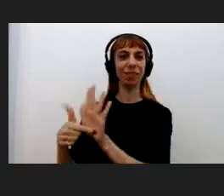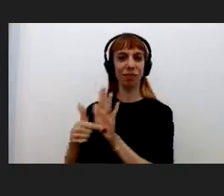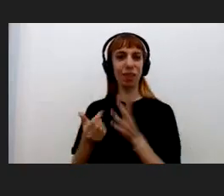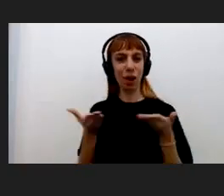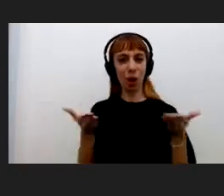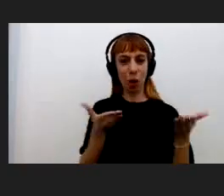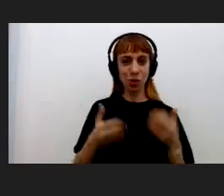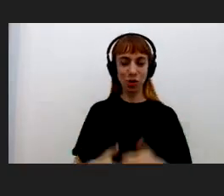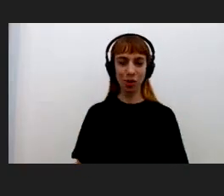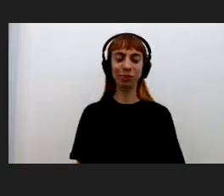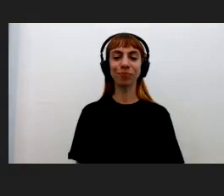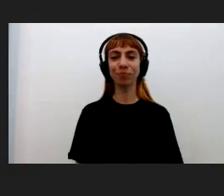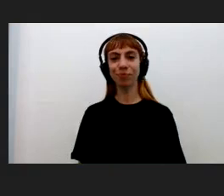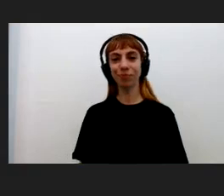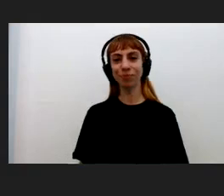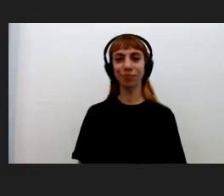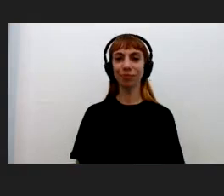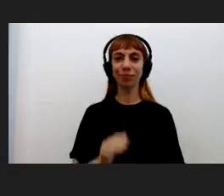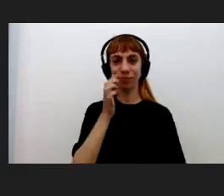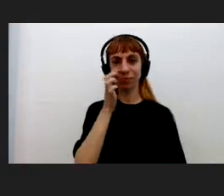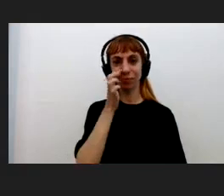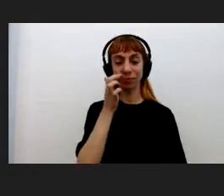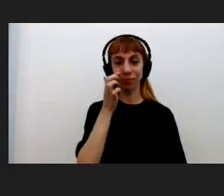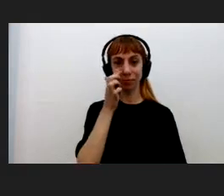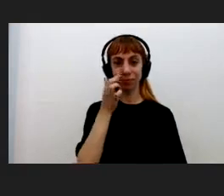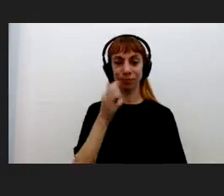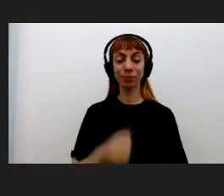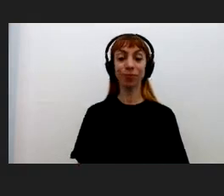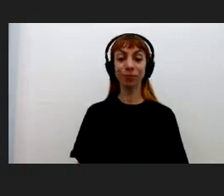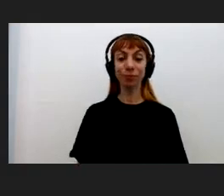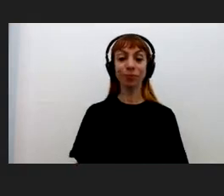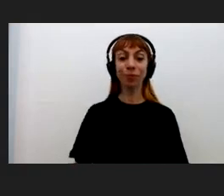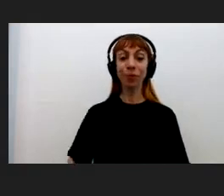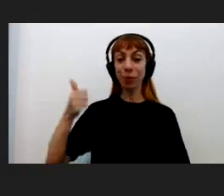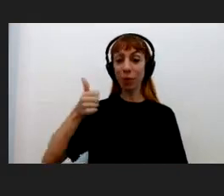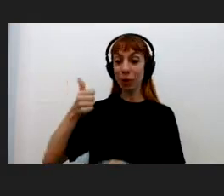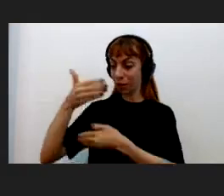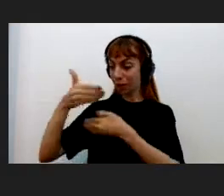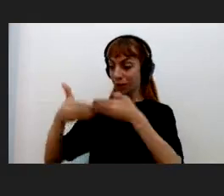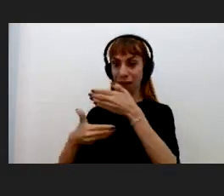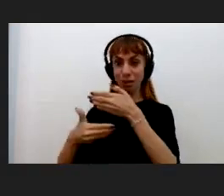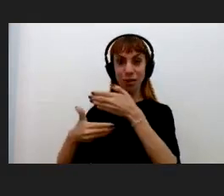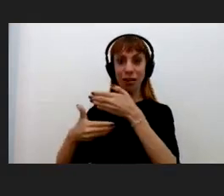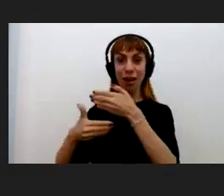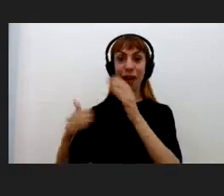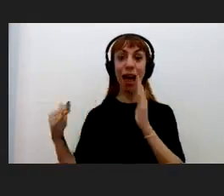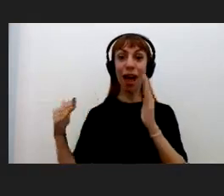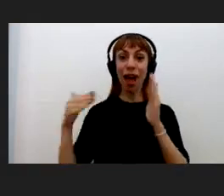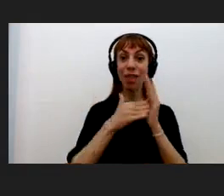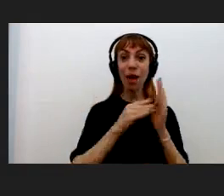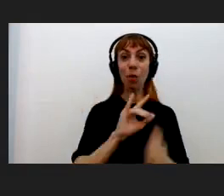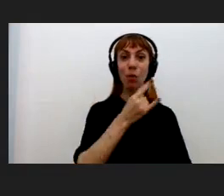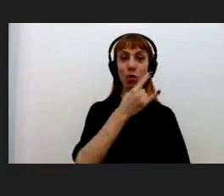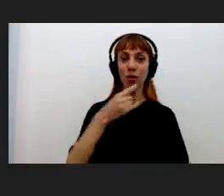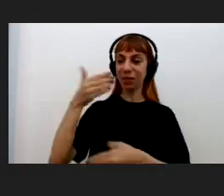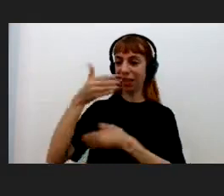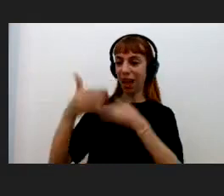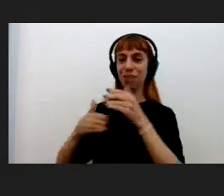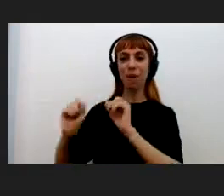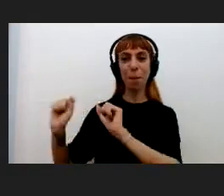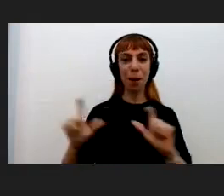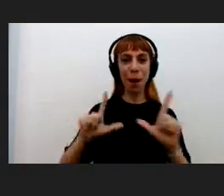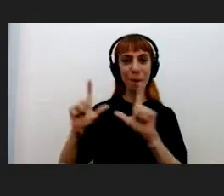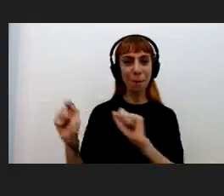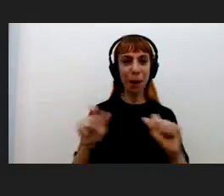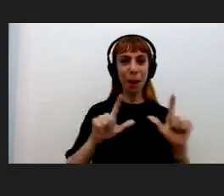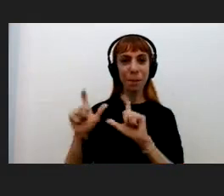cheguei a mencionar, mas desde o primeiro slide até o último, a maior parte deles está organizado de forma a apresentar